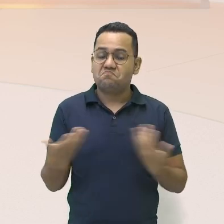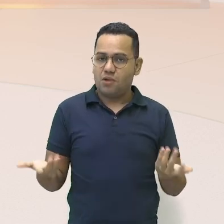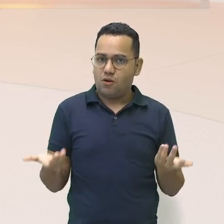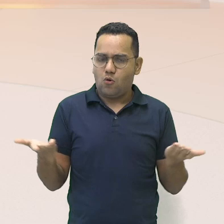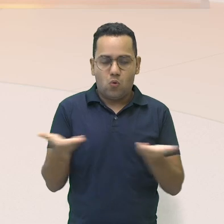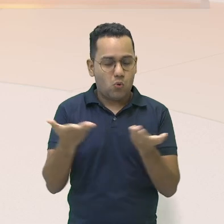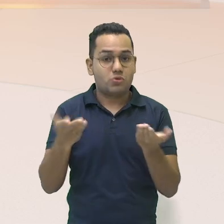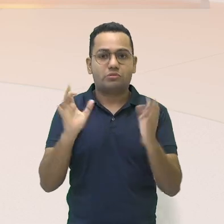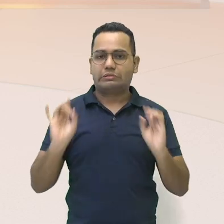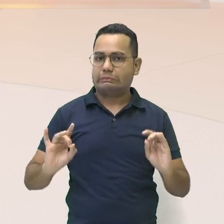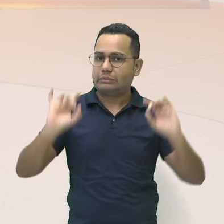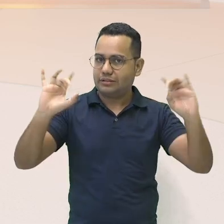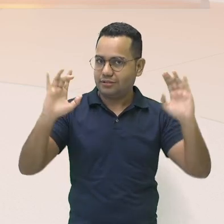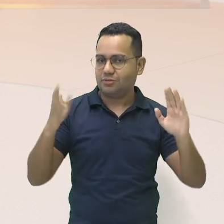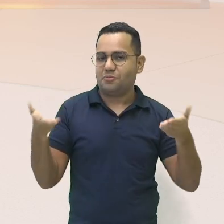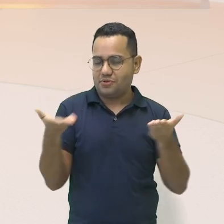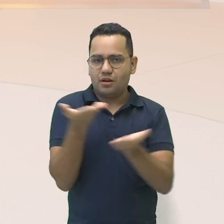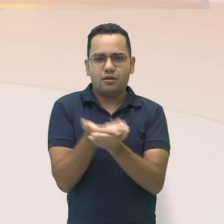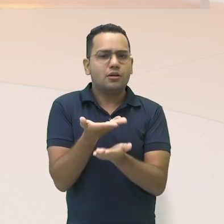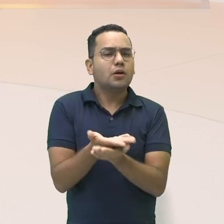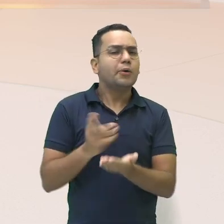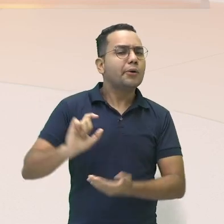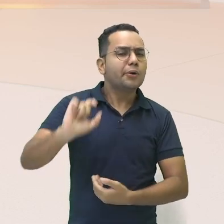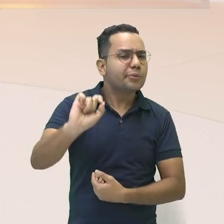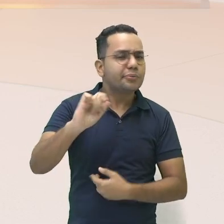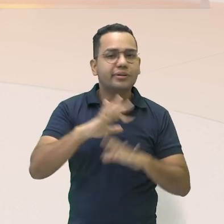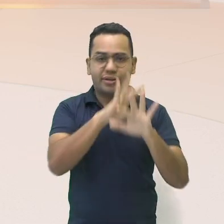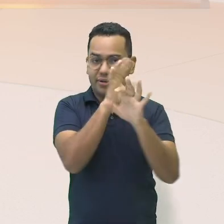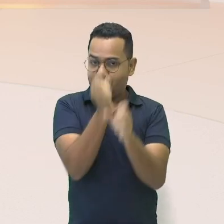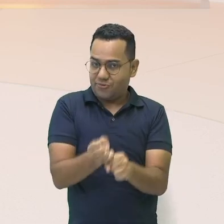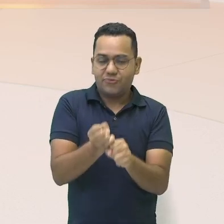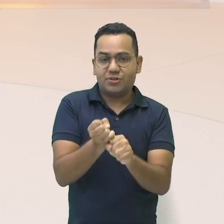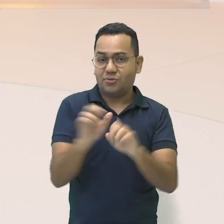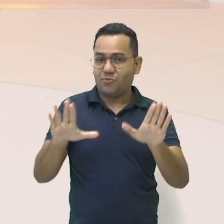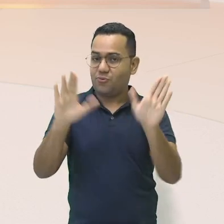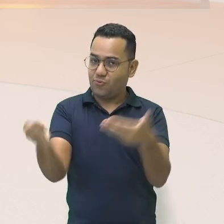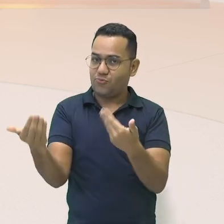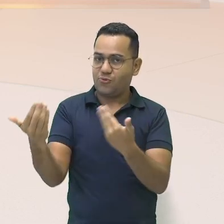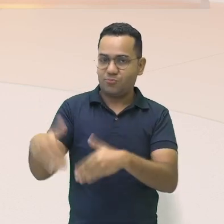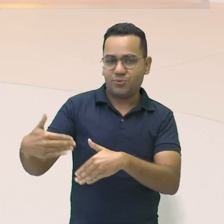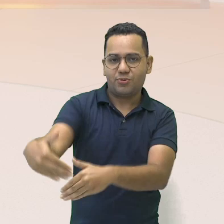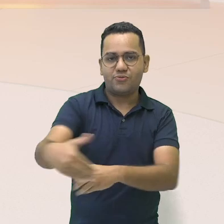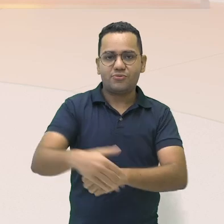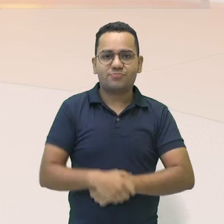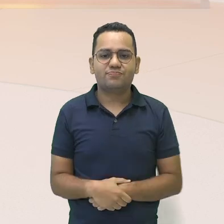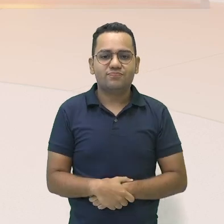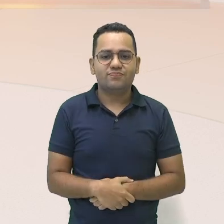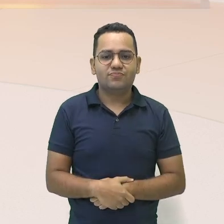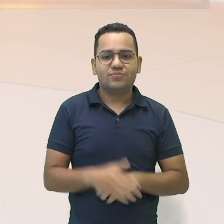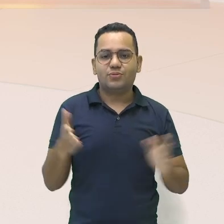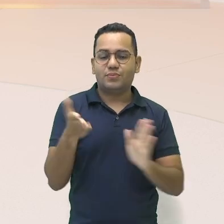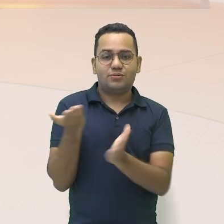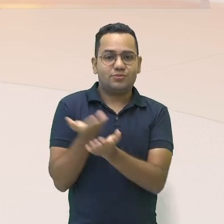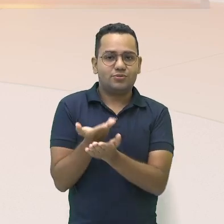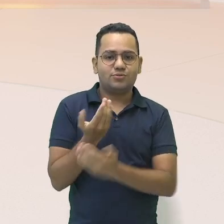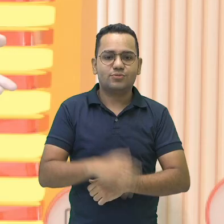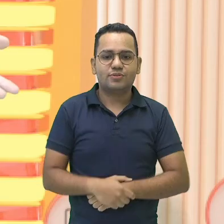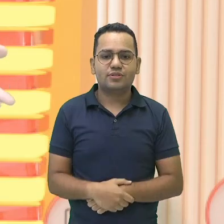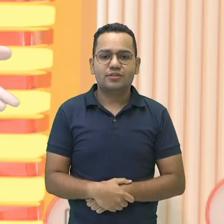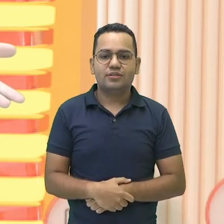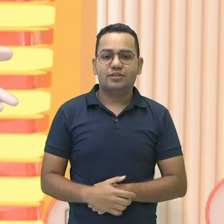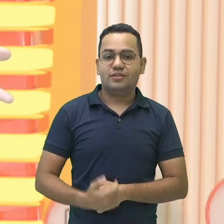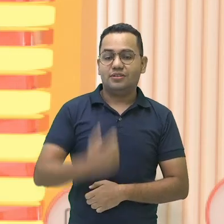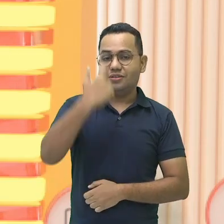muito especial, não é? Porque é o momento da nossa revisão para a avaliação da unidade 1. Bom, eu sou o